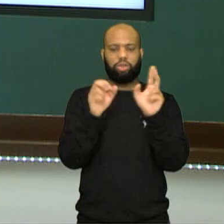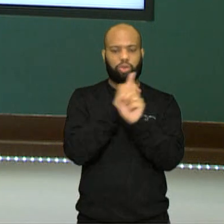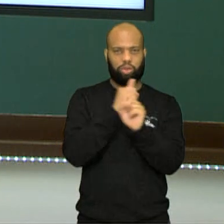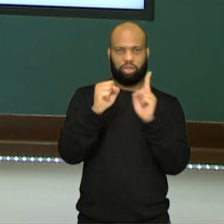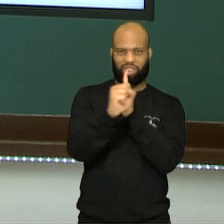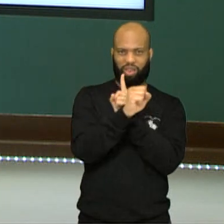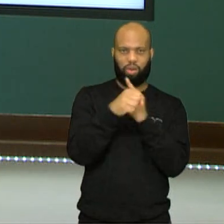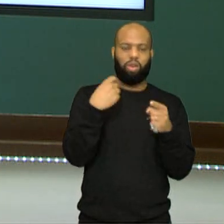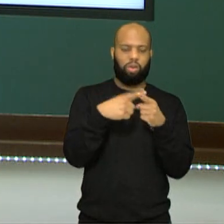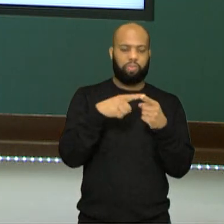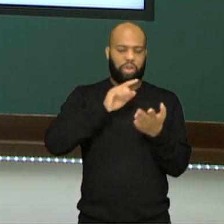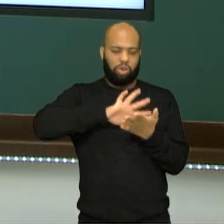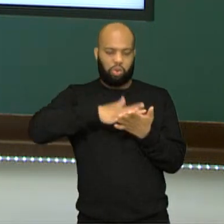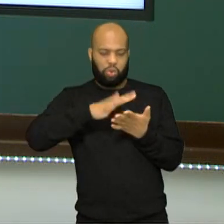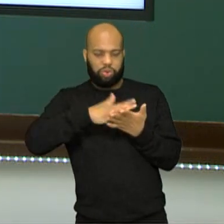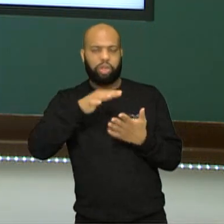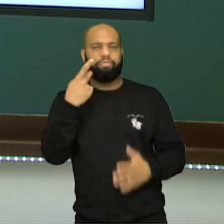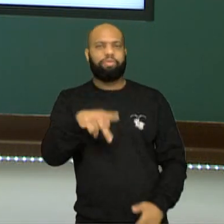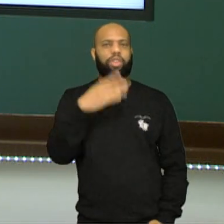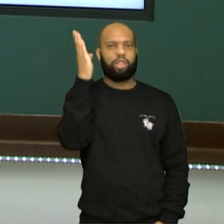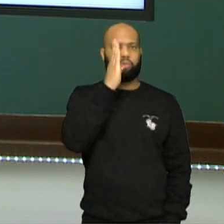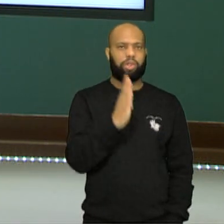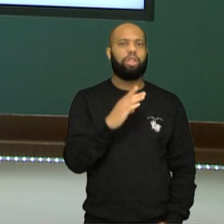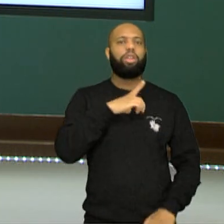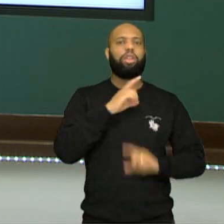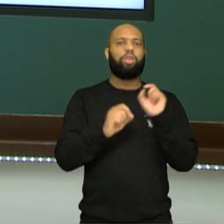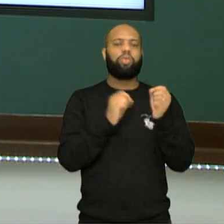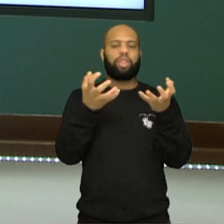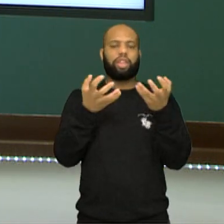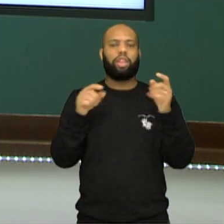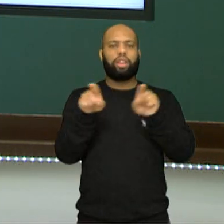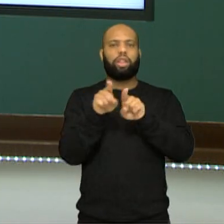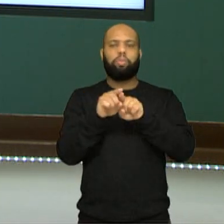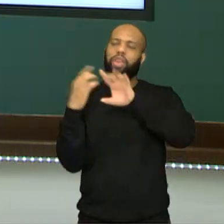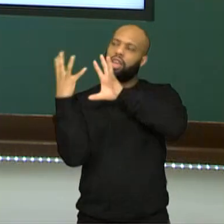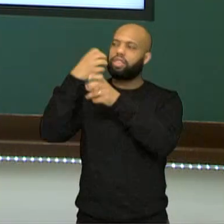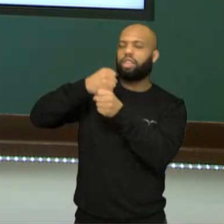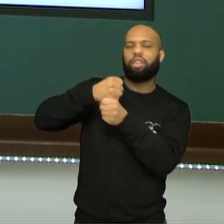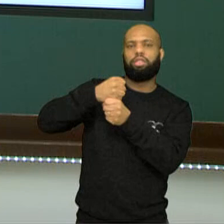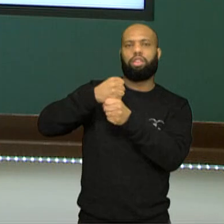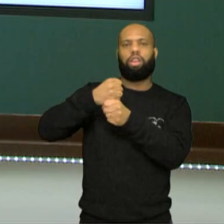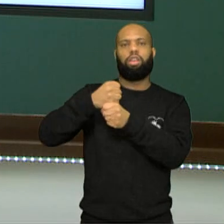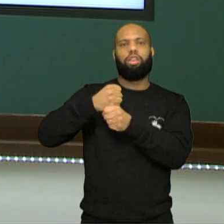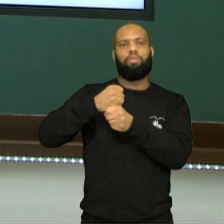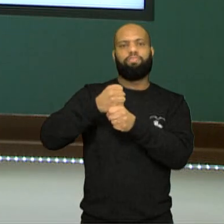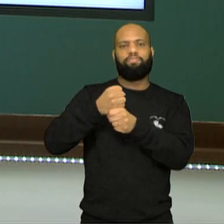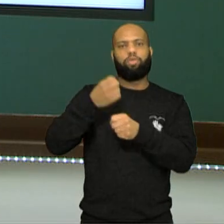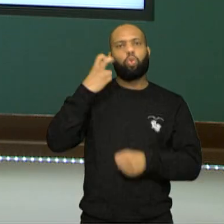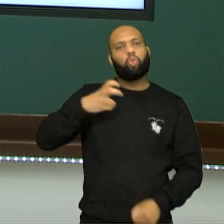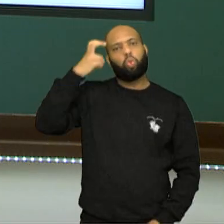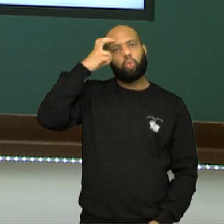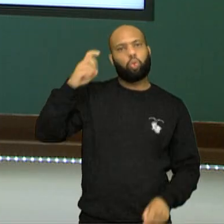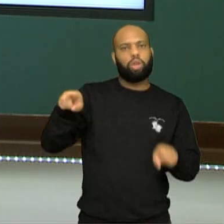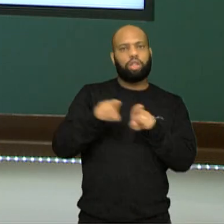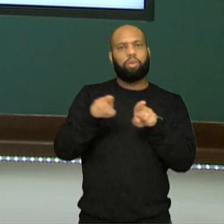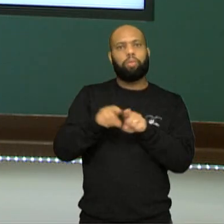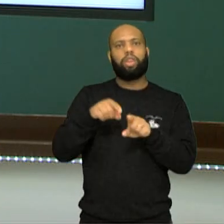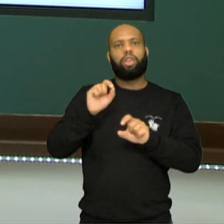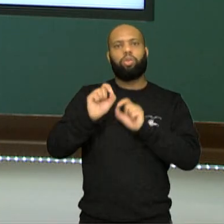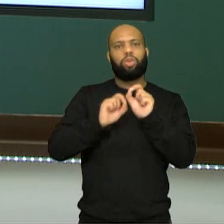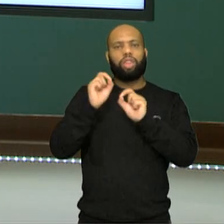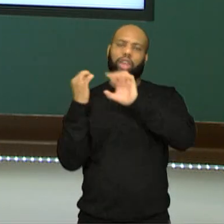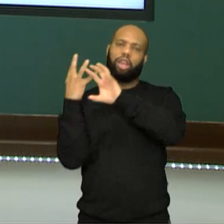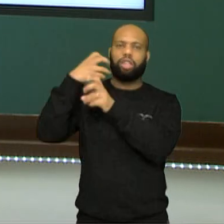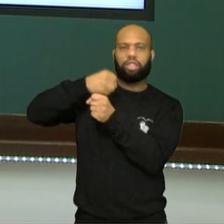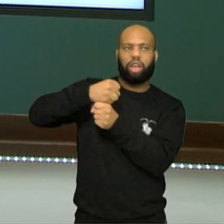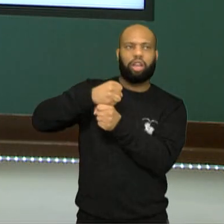principalmente no país, ele vai sempre buscar essa parte social, de resgate da pessoa mais carente,